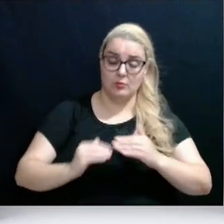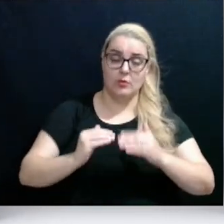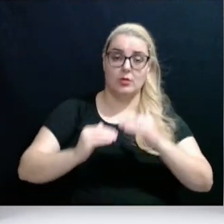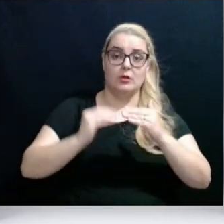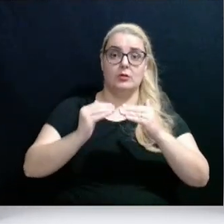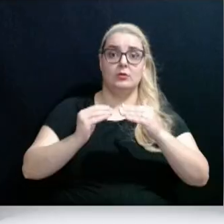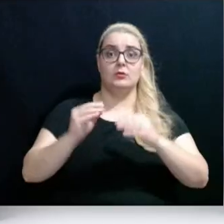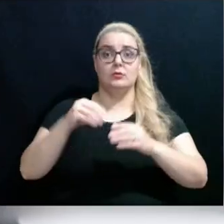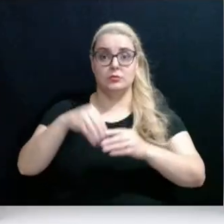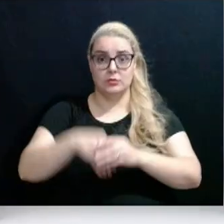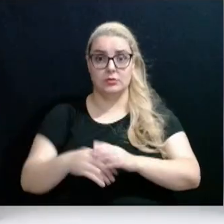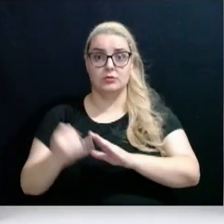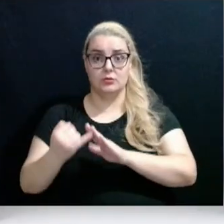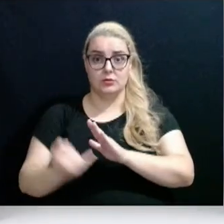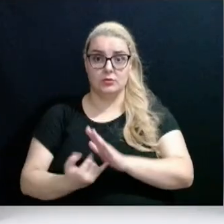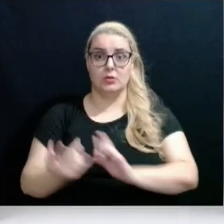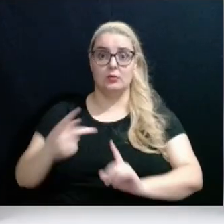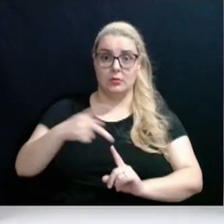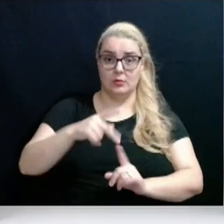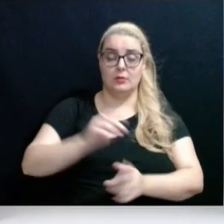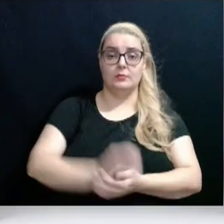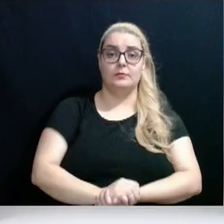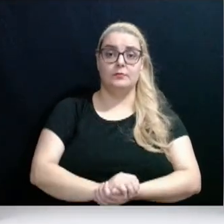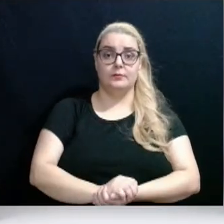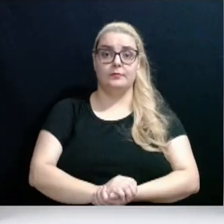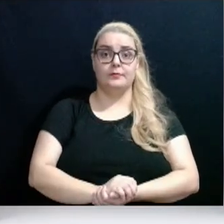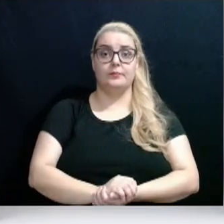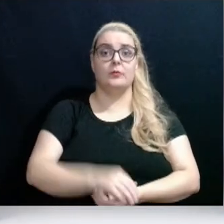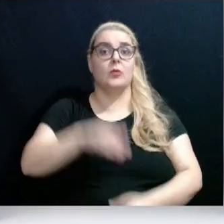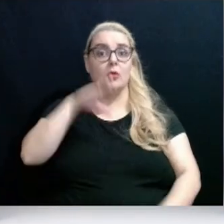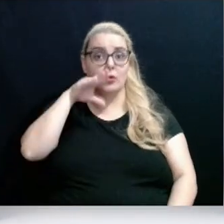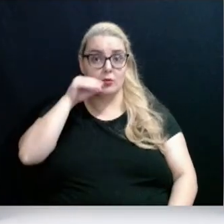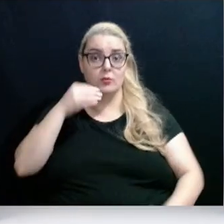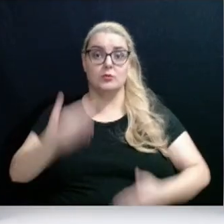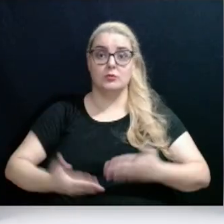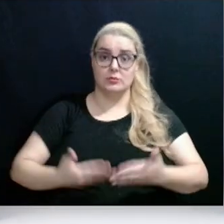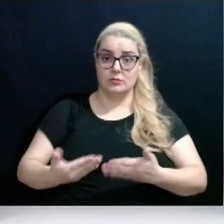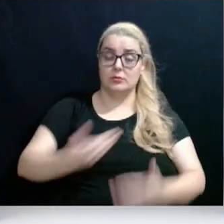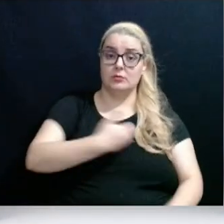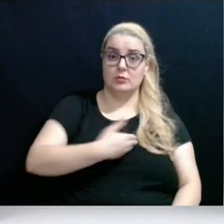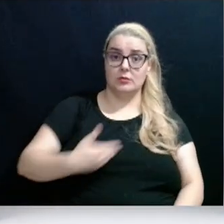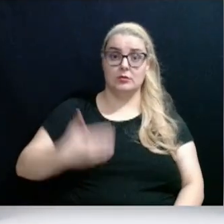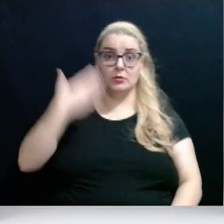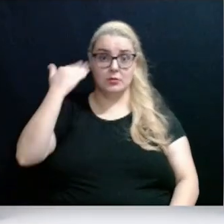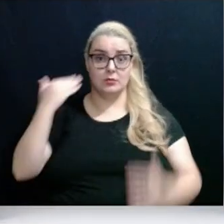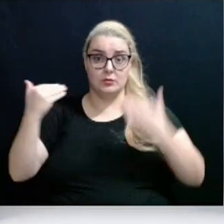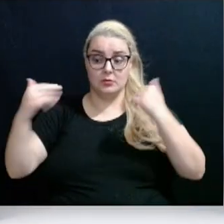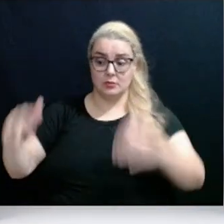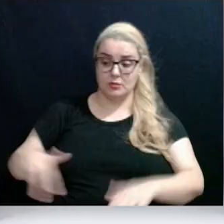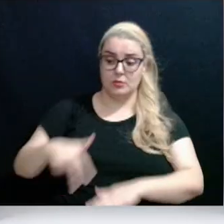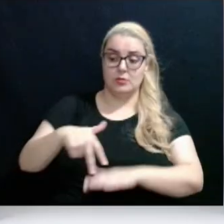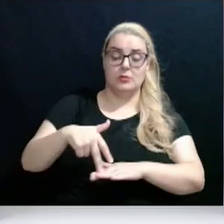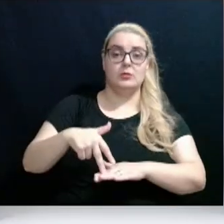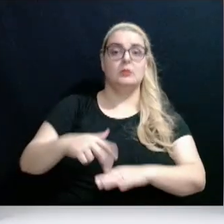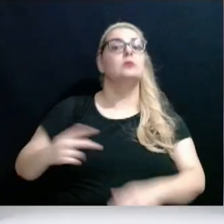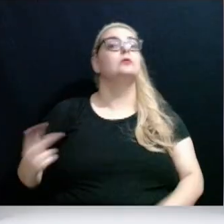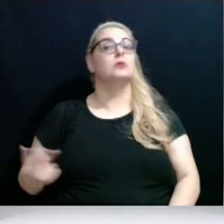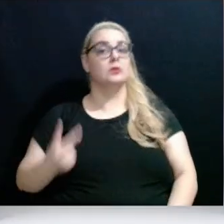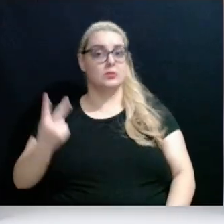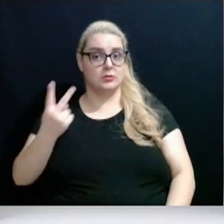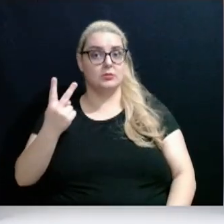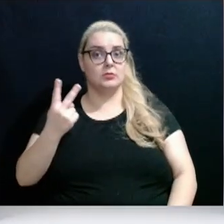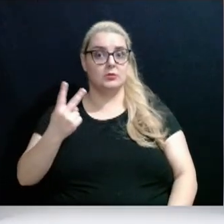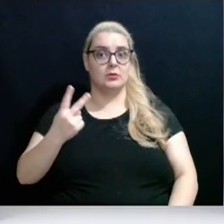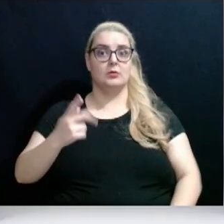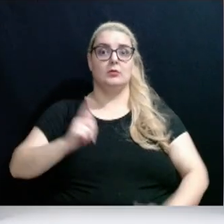do Instituto de Previdência. Aquele funcionário, aquele servidor público que se destacar, ele vai ser valorizado pelo seu